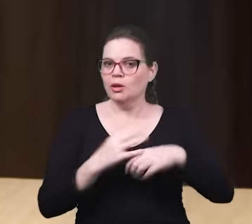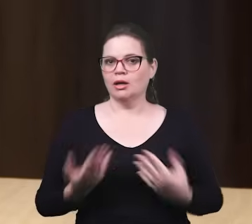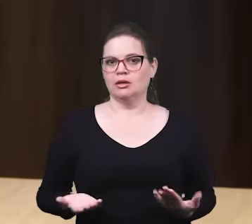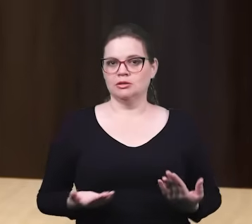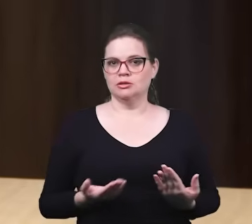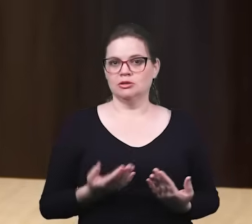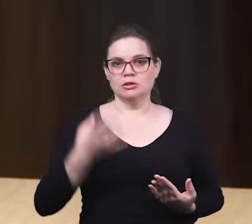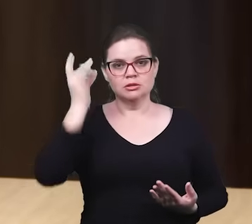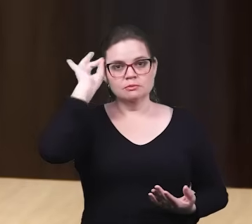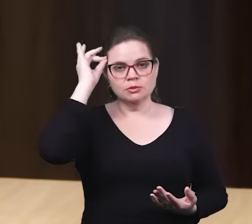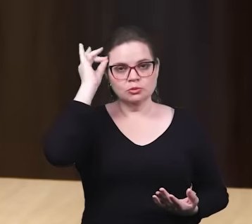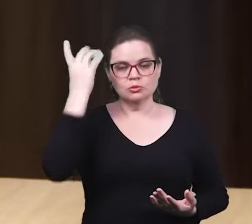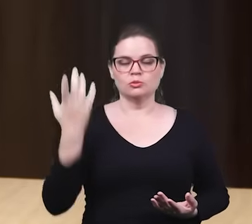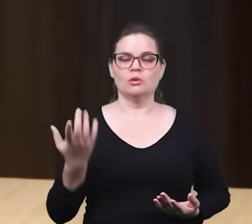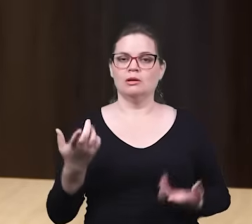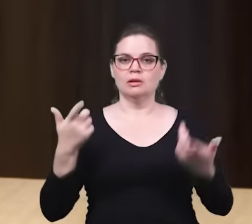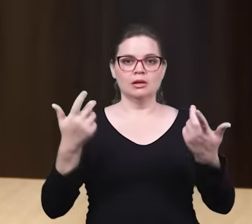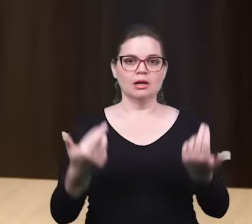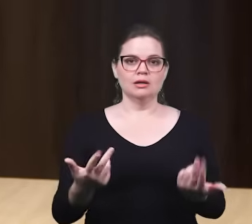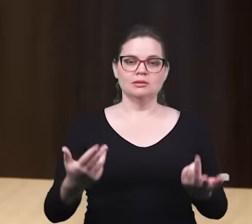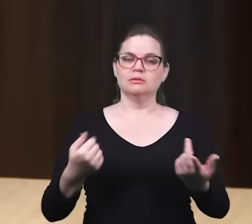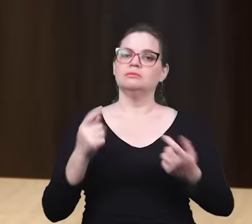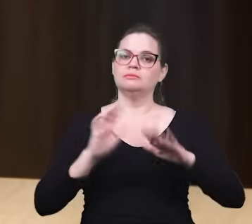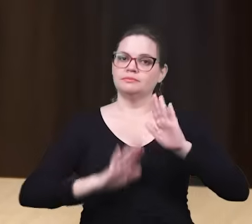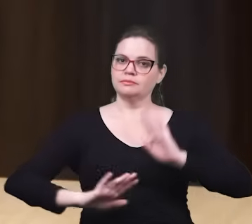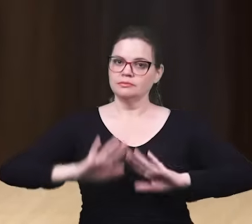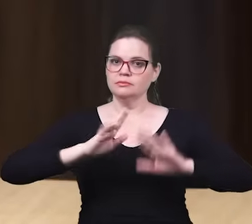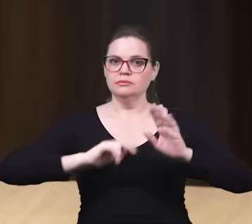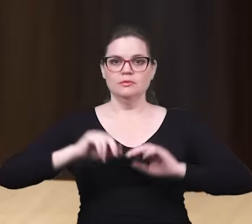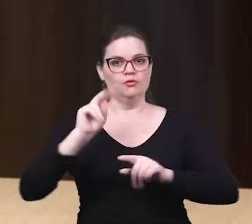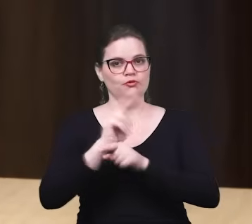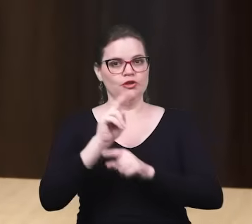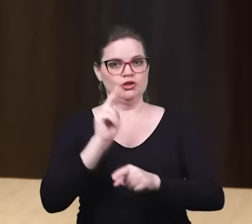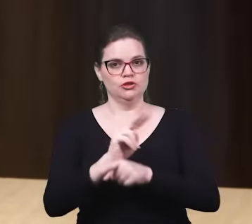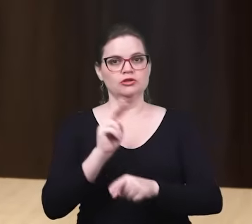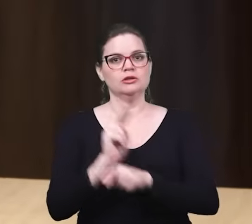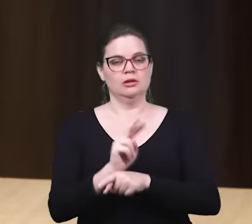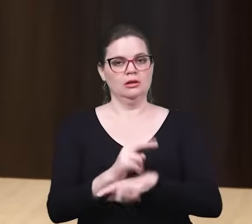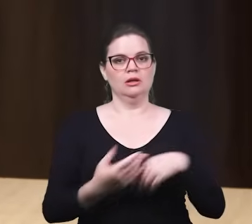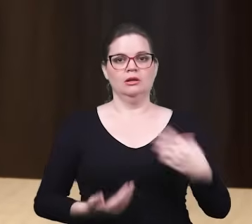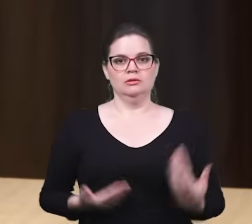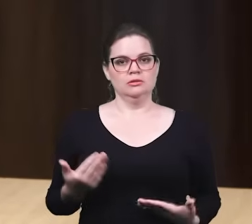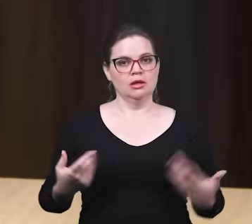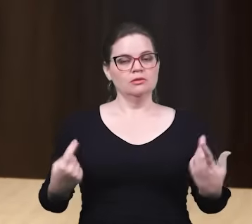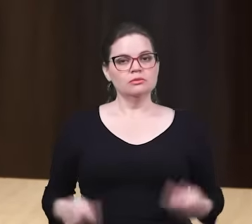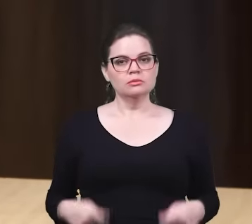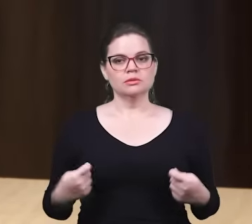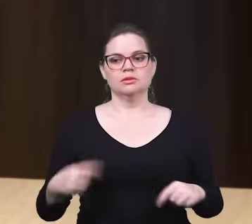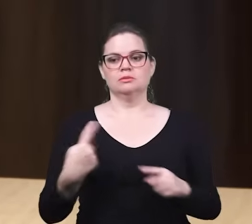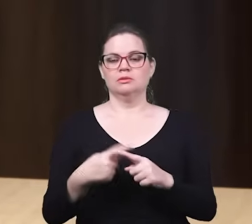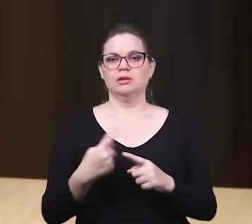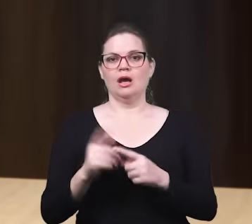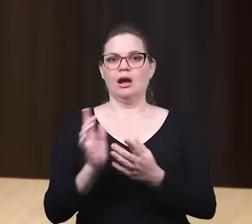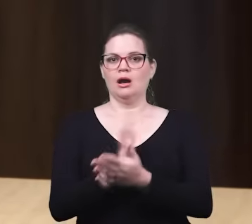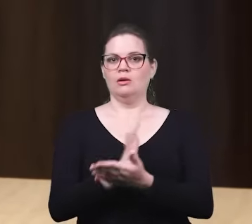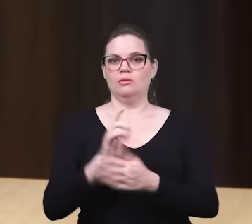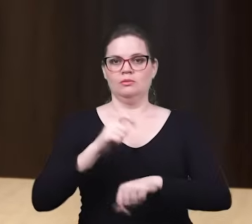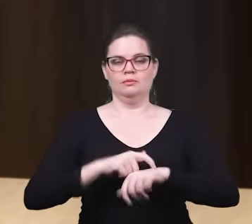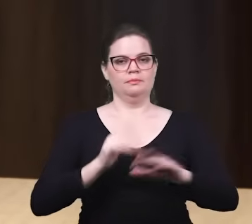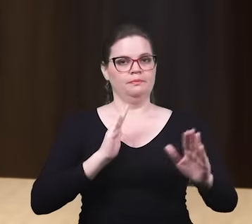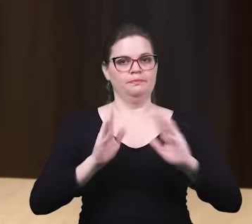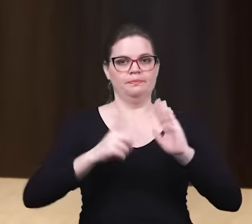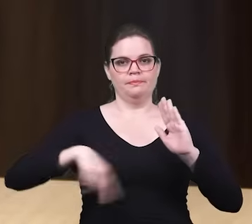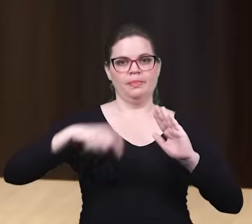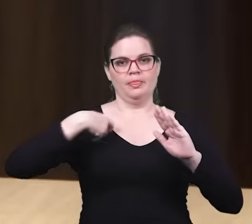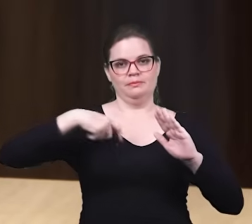enfermidade espiritual. Então aí que tem que estar a vigilância na vida do crente. É isso. Porque em alguns momentos, quando nós estivermos pensando